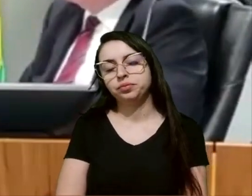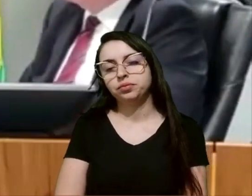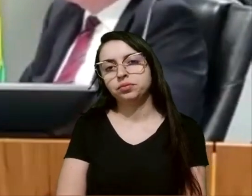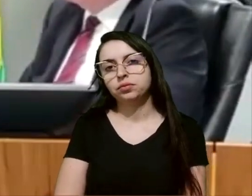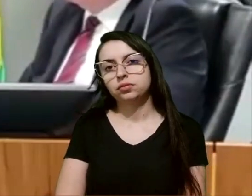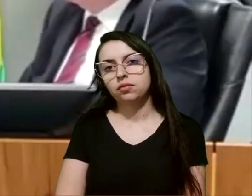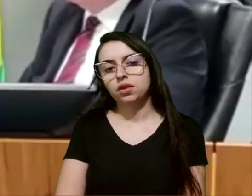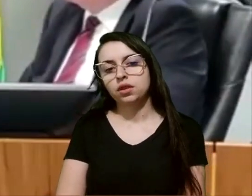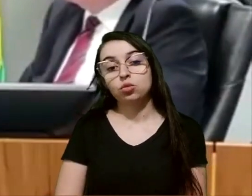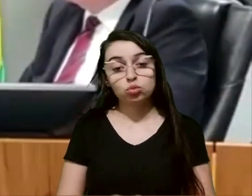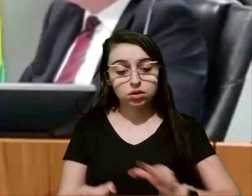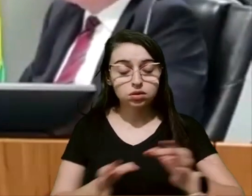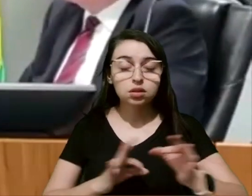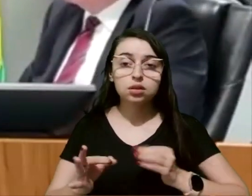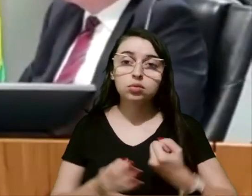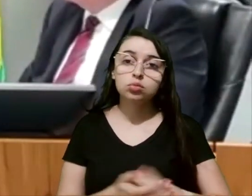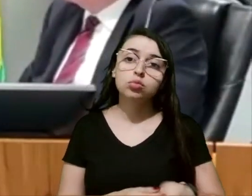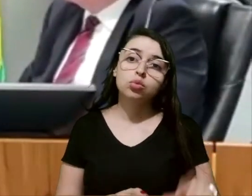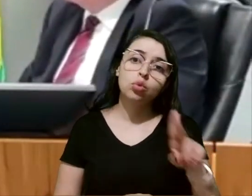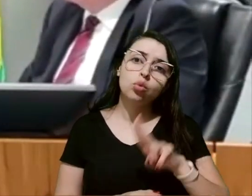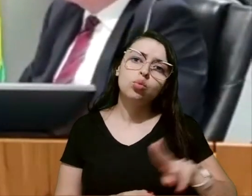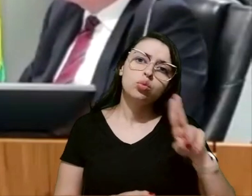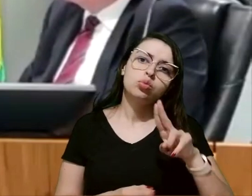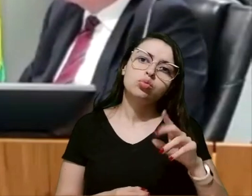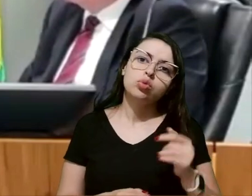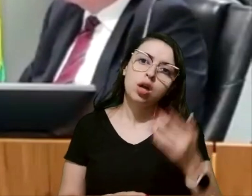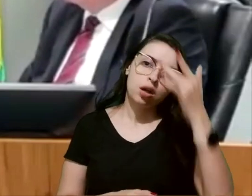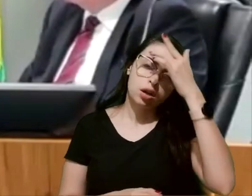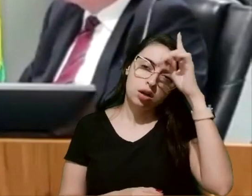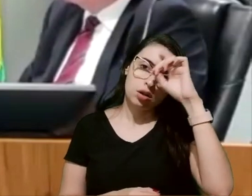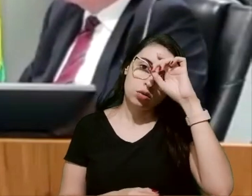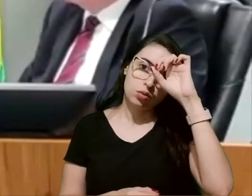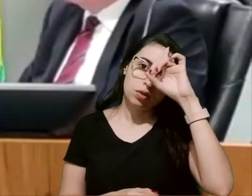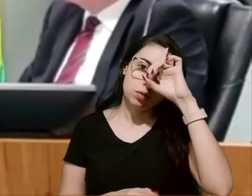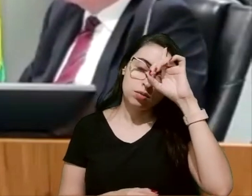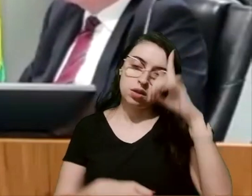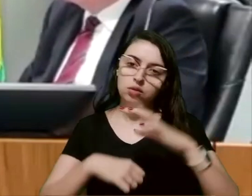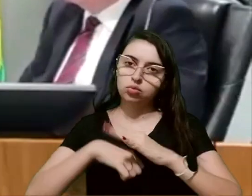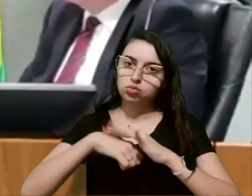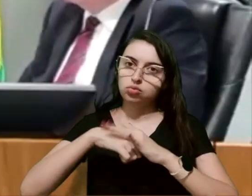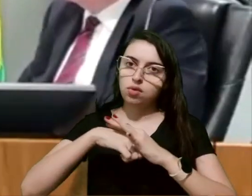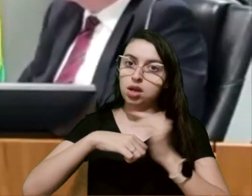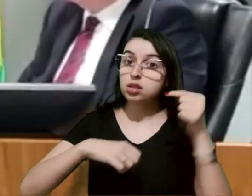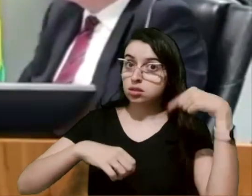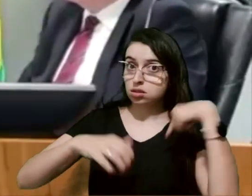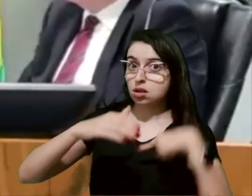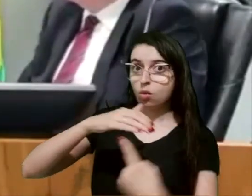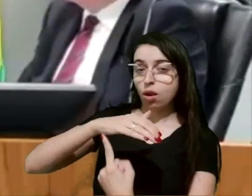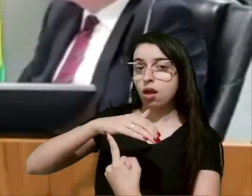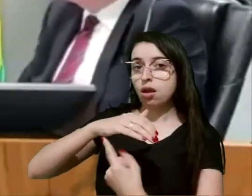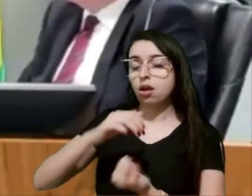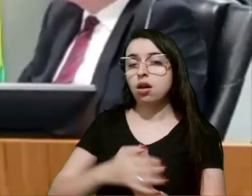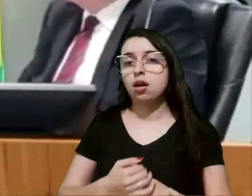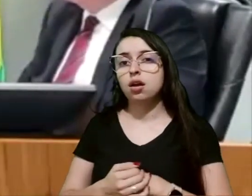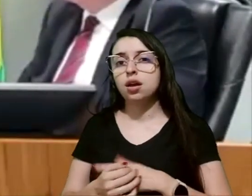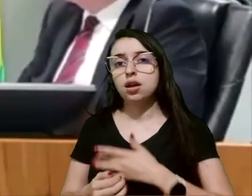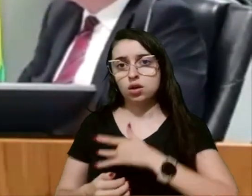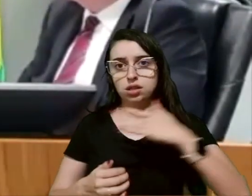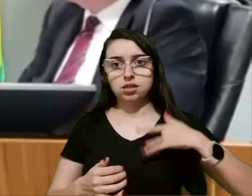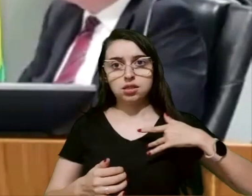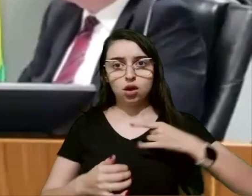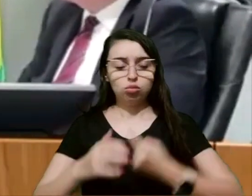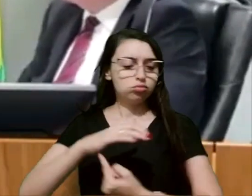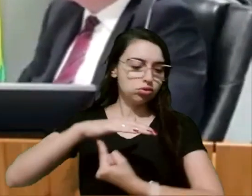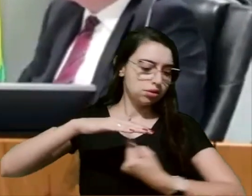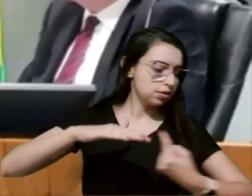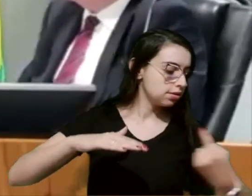eh, no sistema, é porque usualmente dentro dos hospitais você vai encontrar gente doente. Os pacientes que foram curados estão todos em